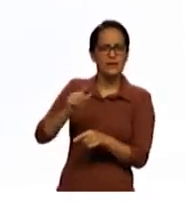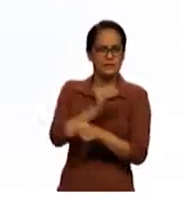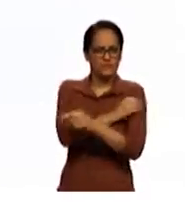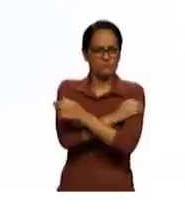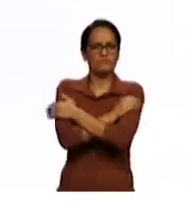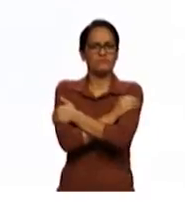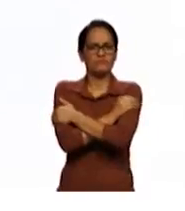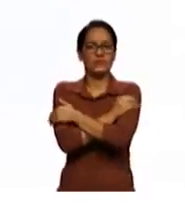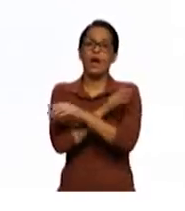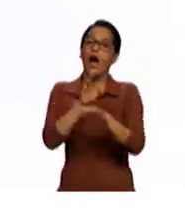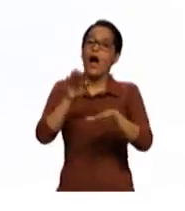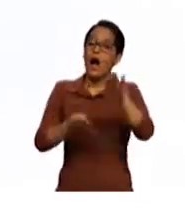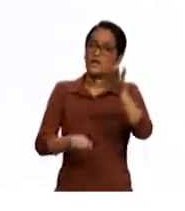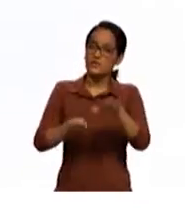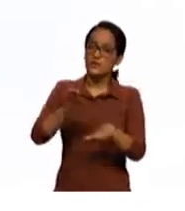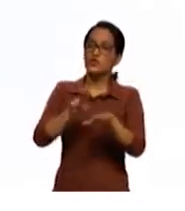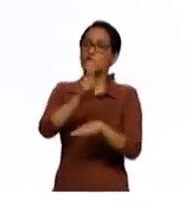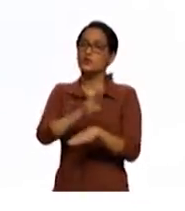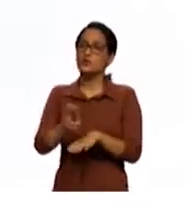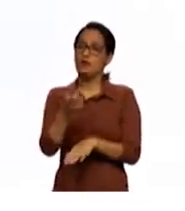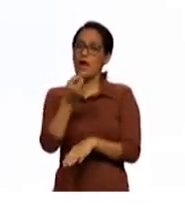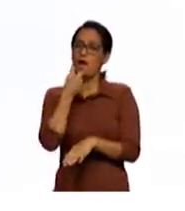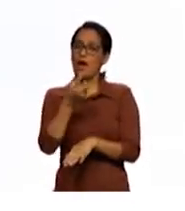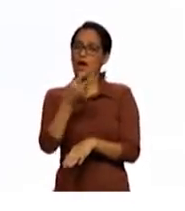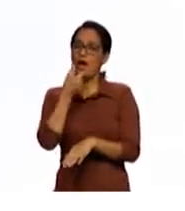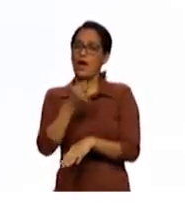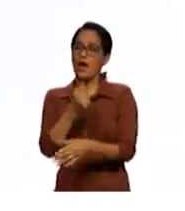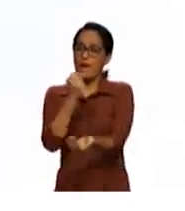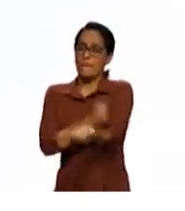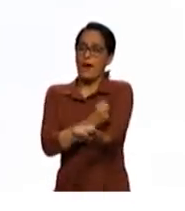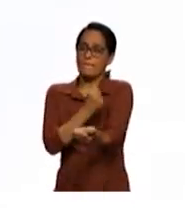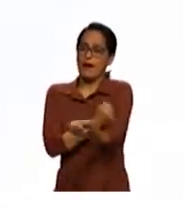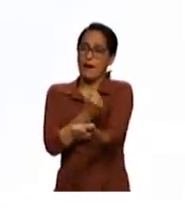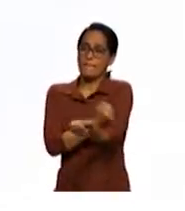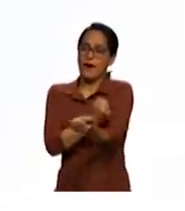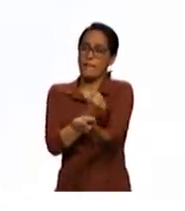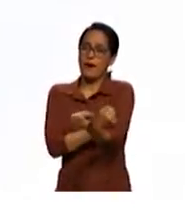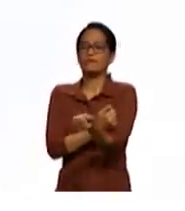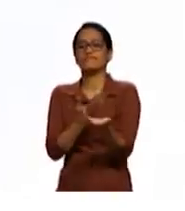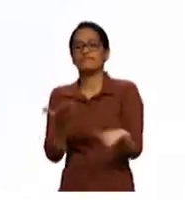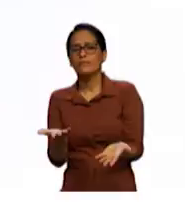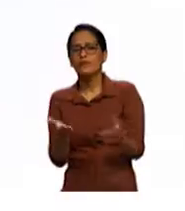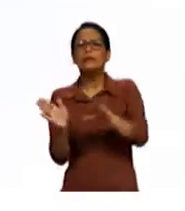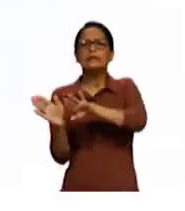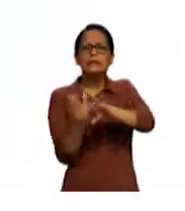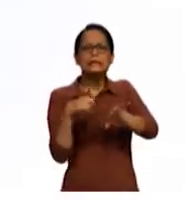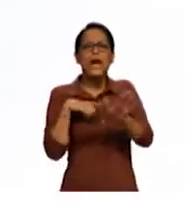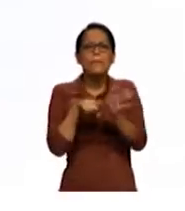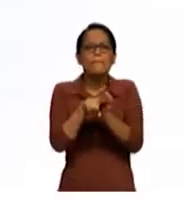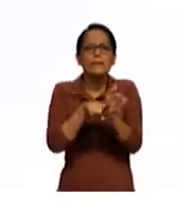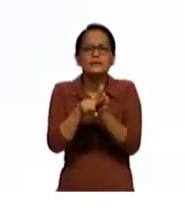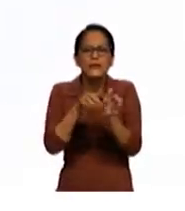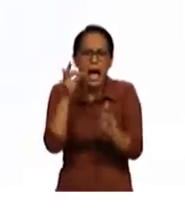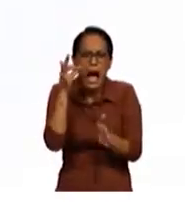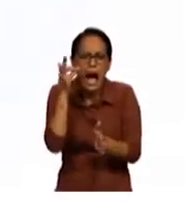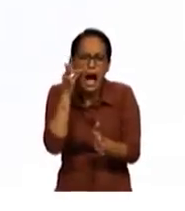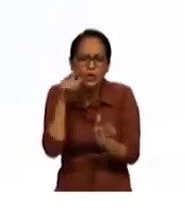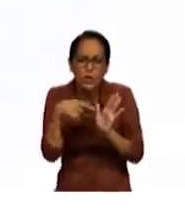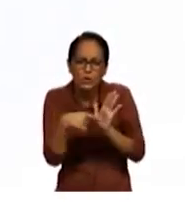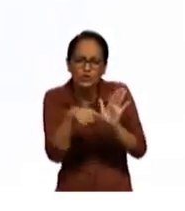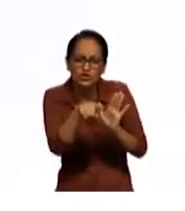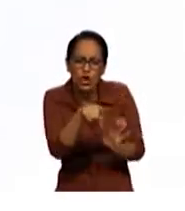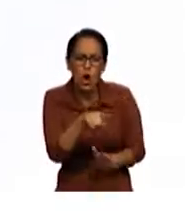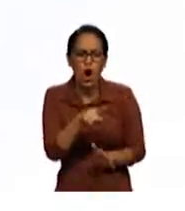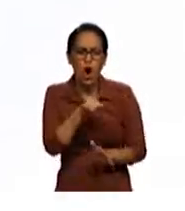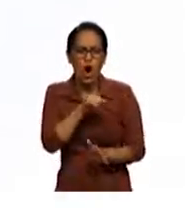de anabolizantes por alguns esportistas. Em uma pesquisa com ratos, confirmou-se a melhoria da condição